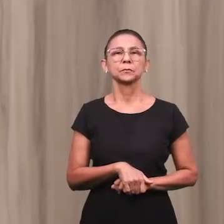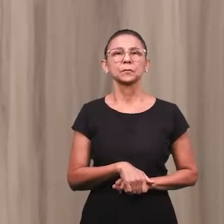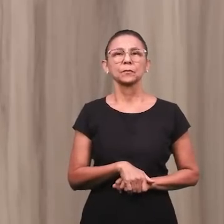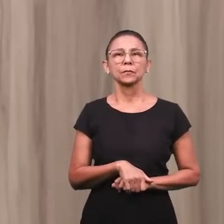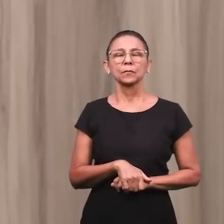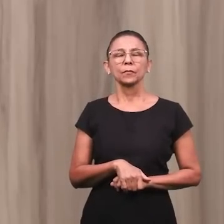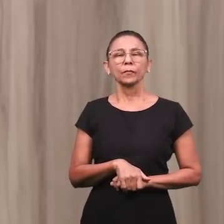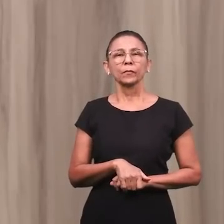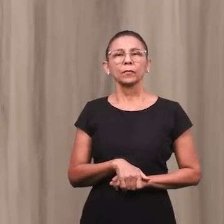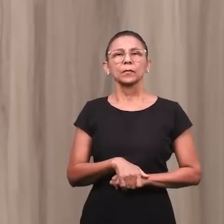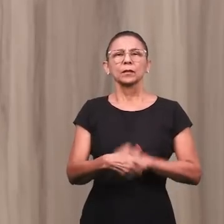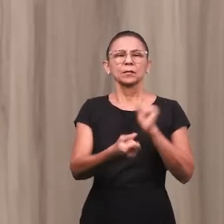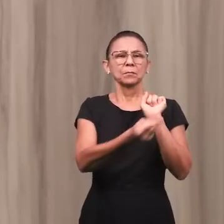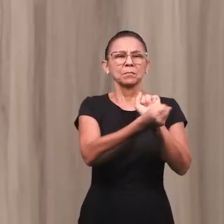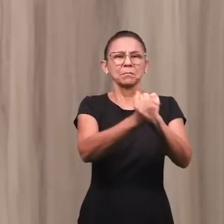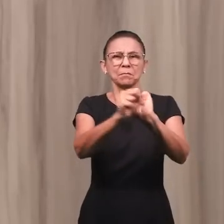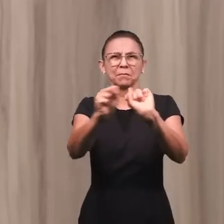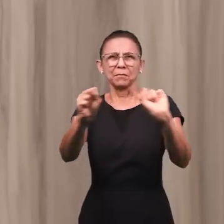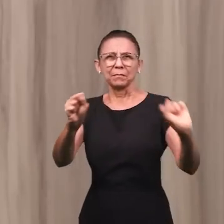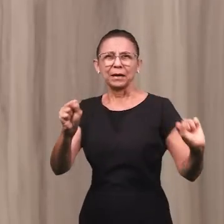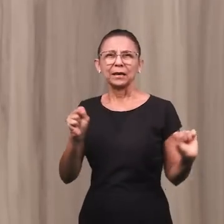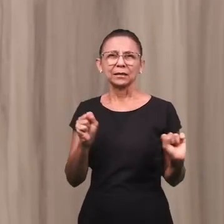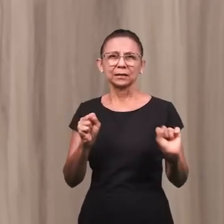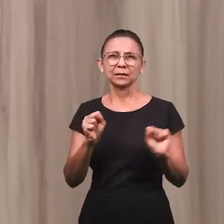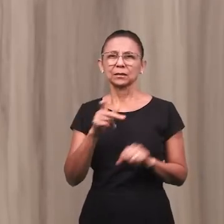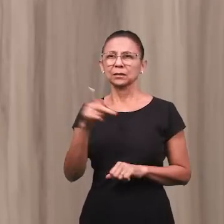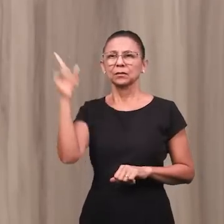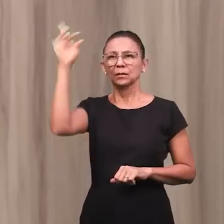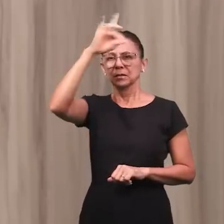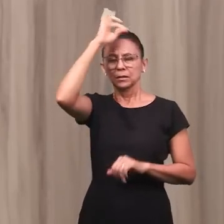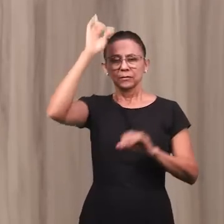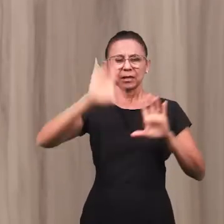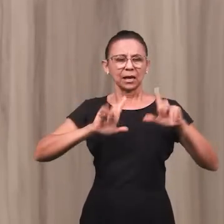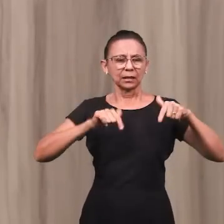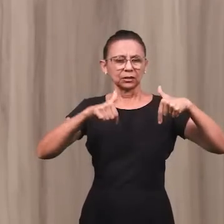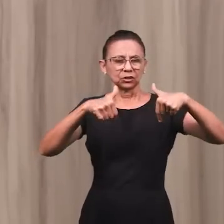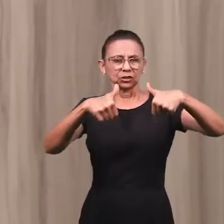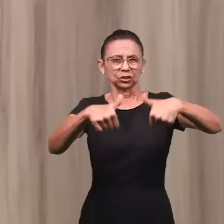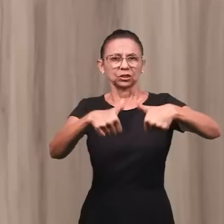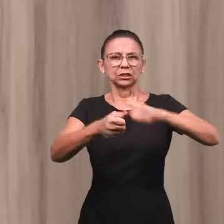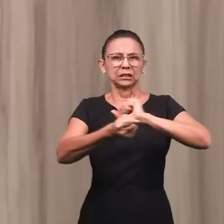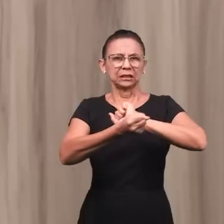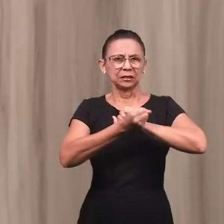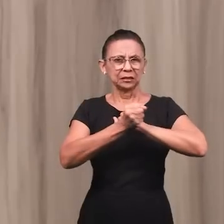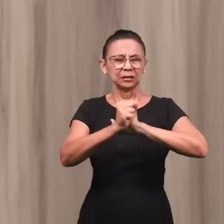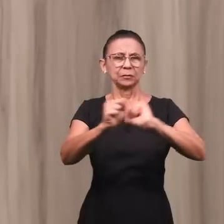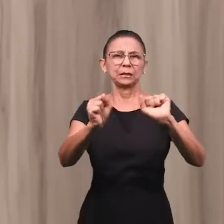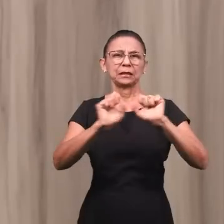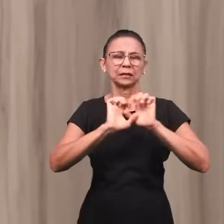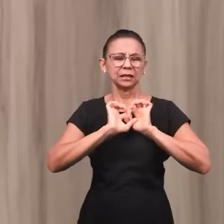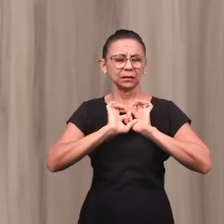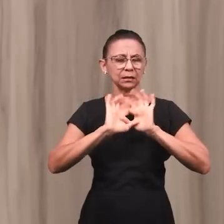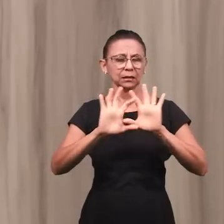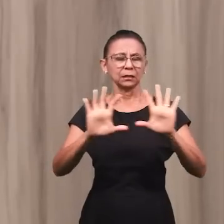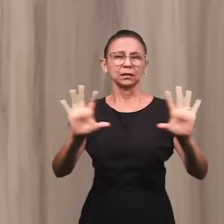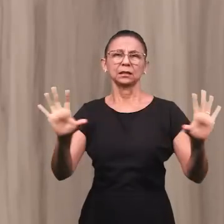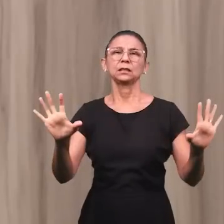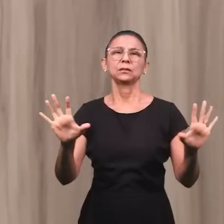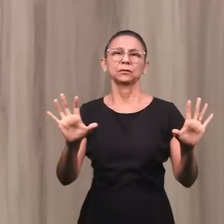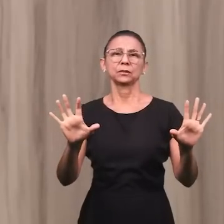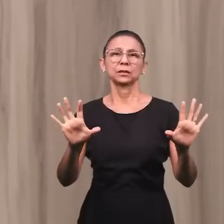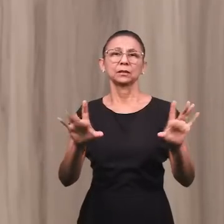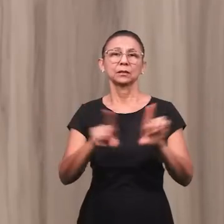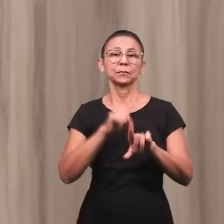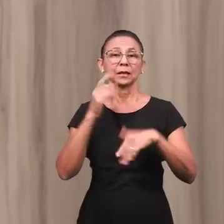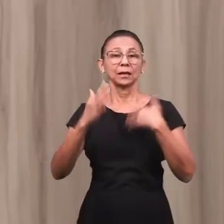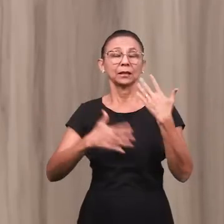Dê uma bênção de libertação, da operação do Teu Espírito, que haja a liberdade desse Espírito operar, meu Deus, libertando,